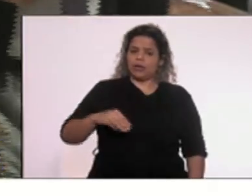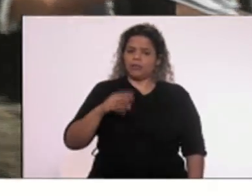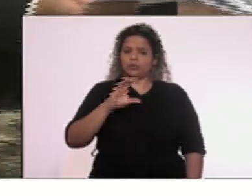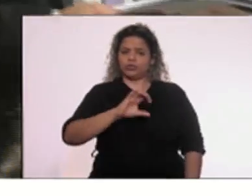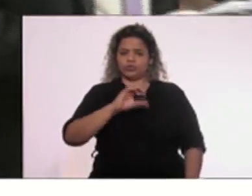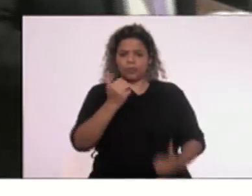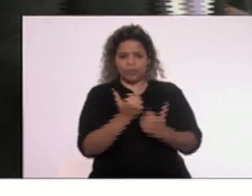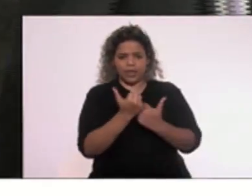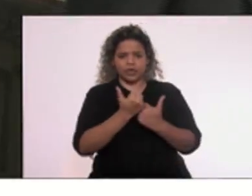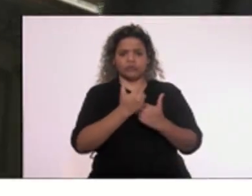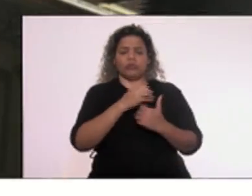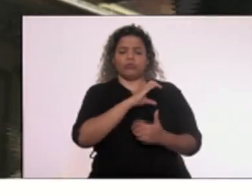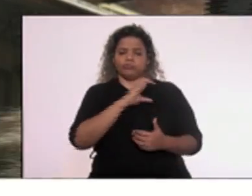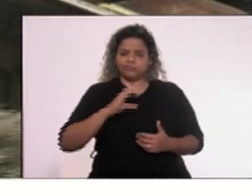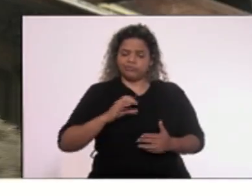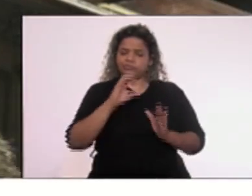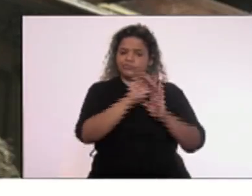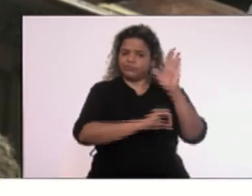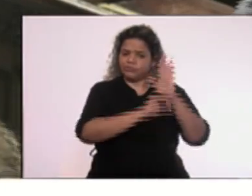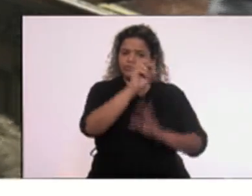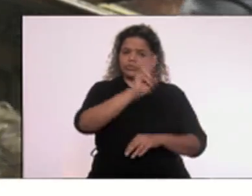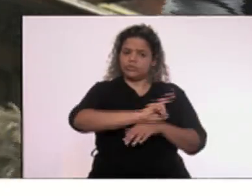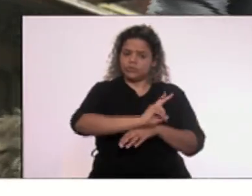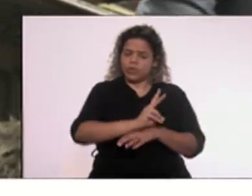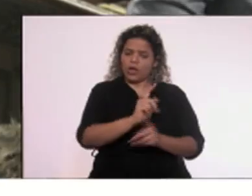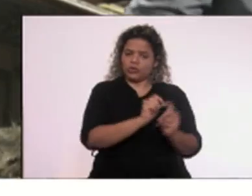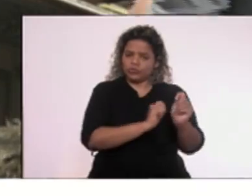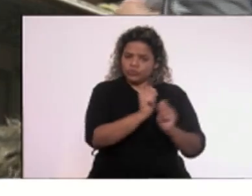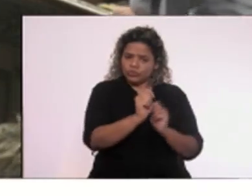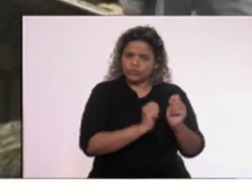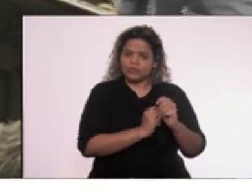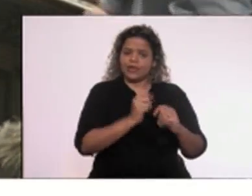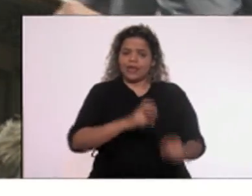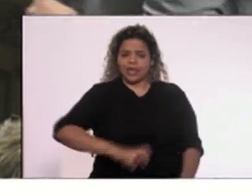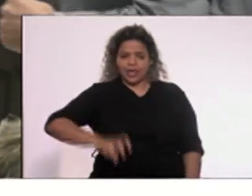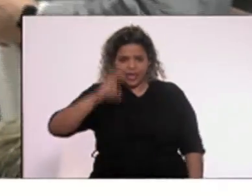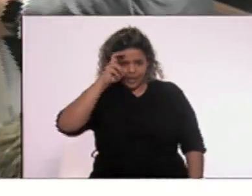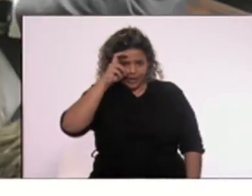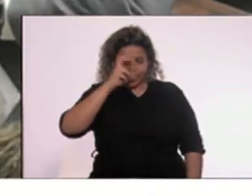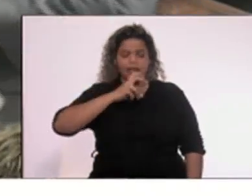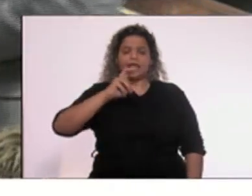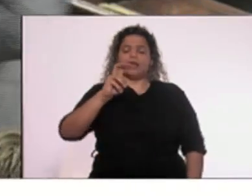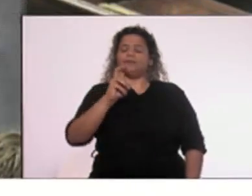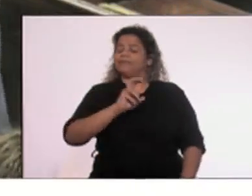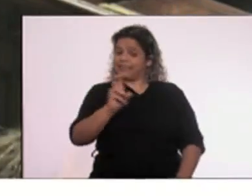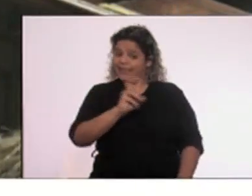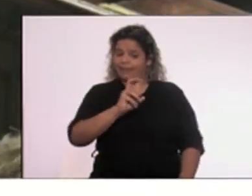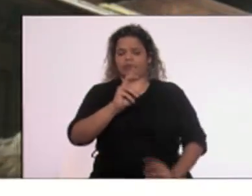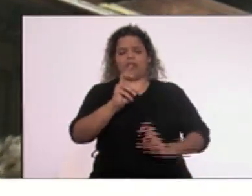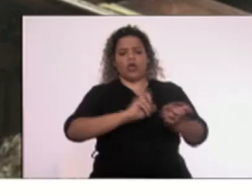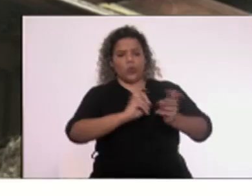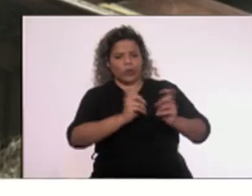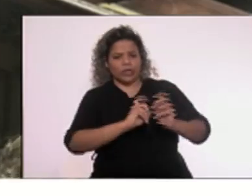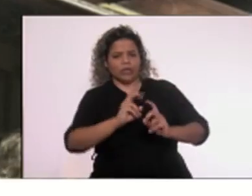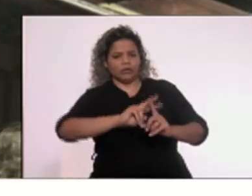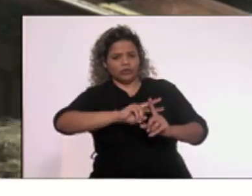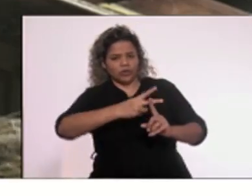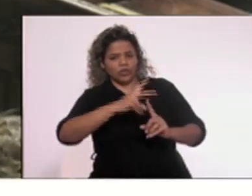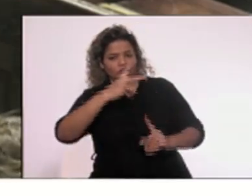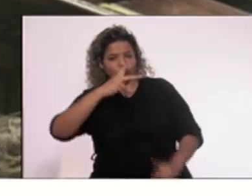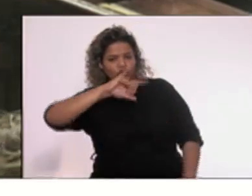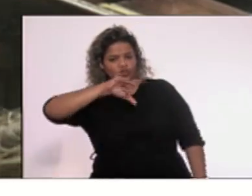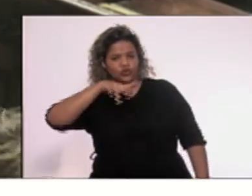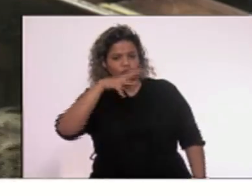Comissão de Orçamento, Fiscalização Financeira e Controle, para a 5ª reunião extraordinária a realizar-se em 2 de